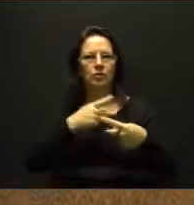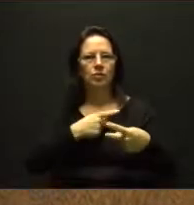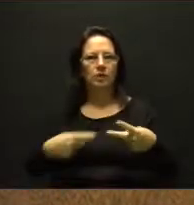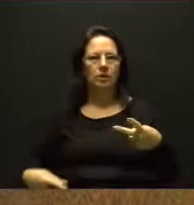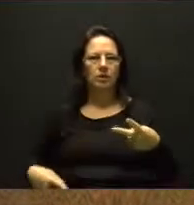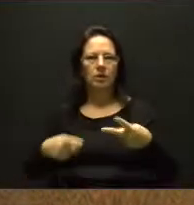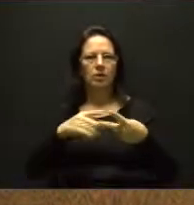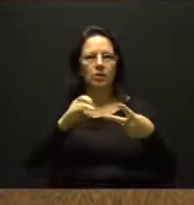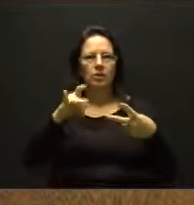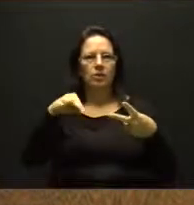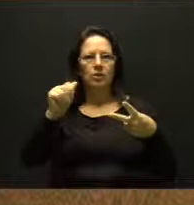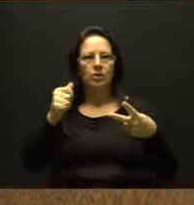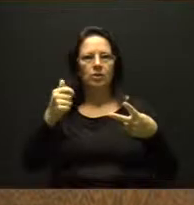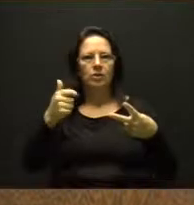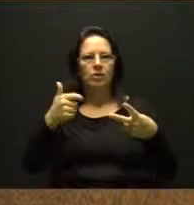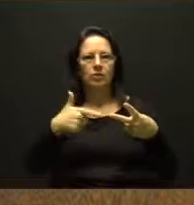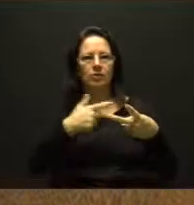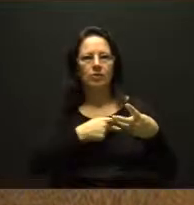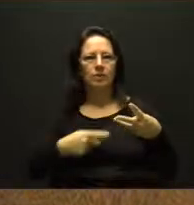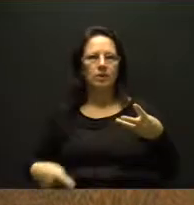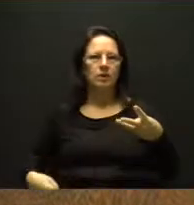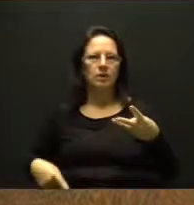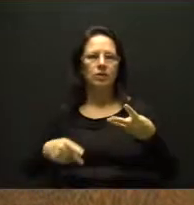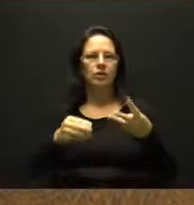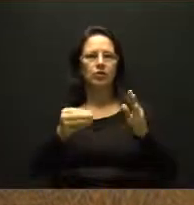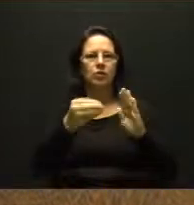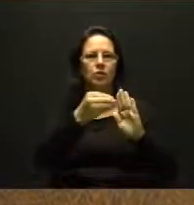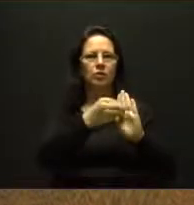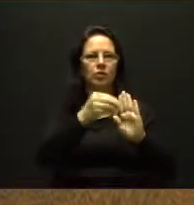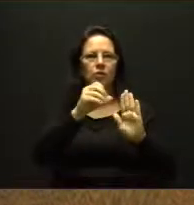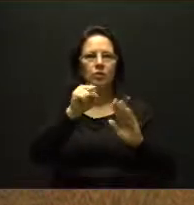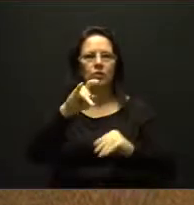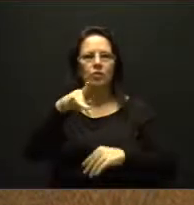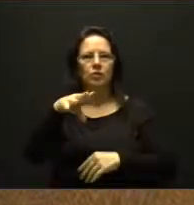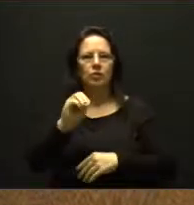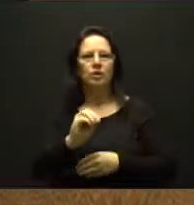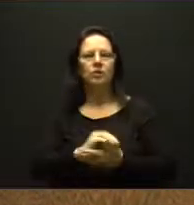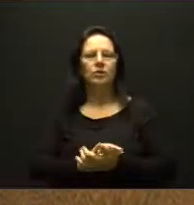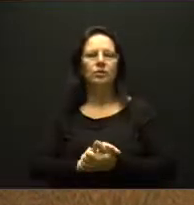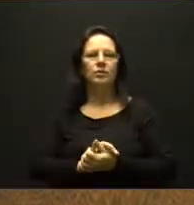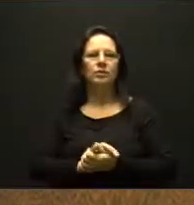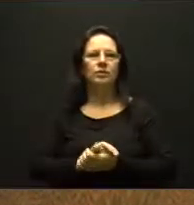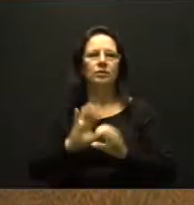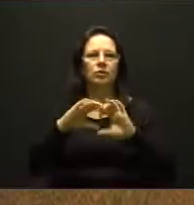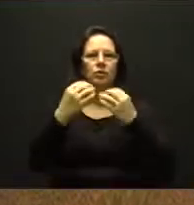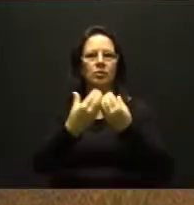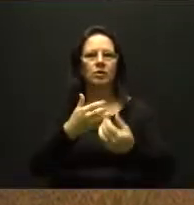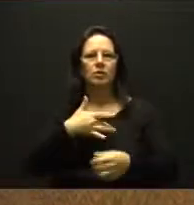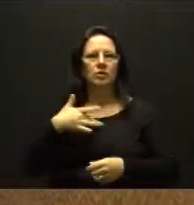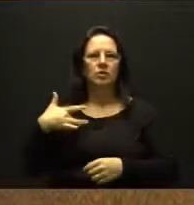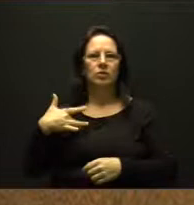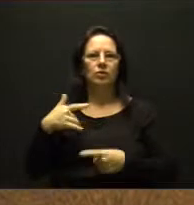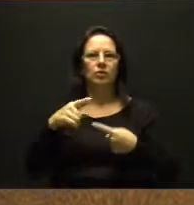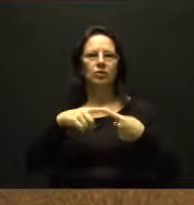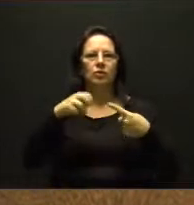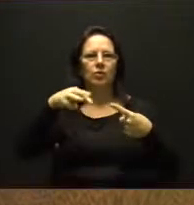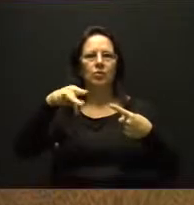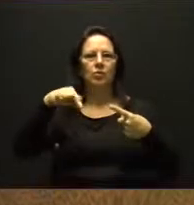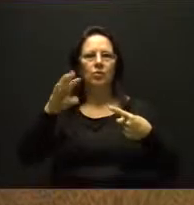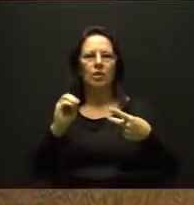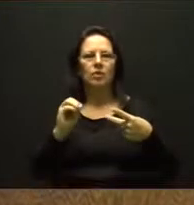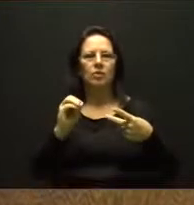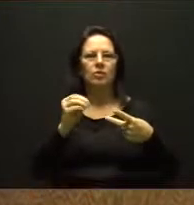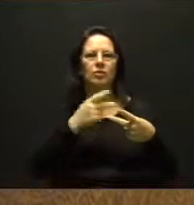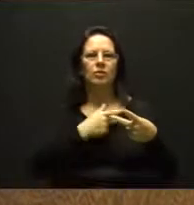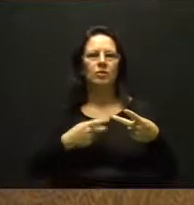érica verçosa nunes vice presidente seja alguns santana membro da comissão de saúde márcia silva nascimento